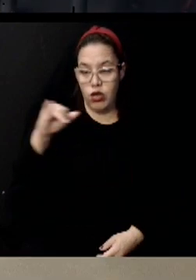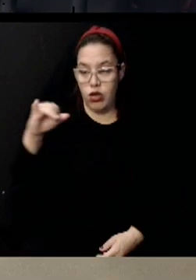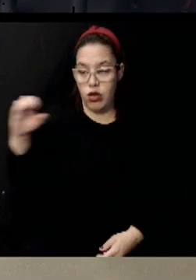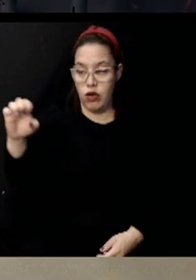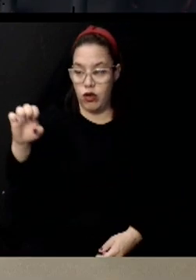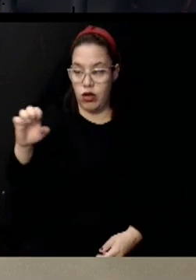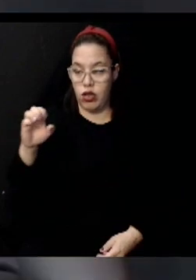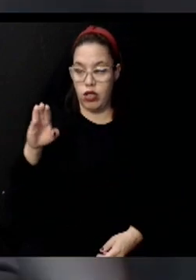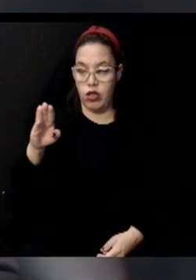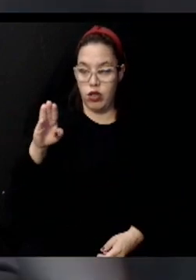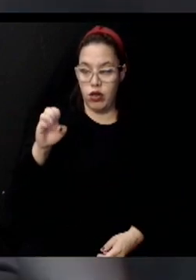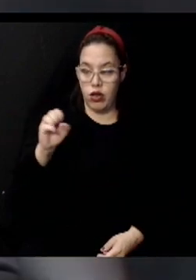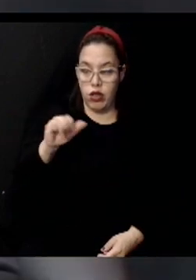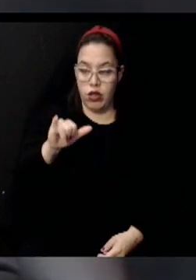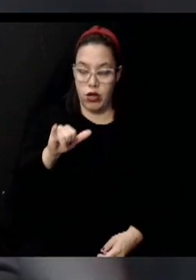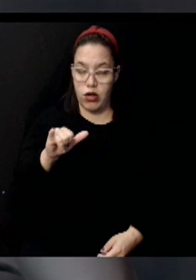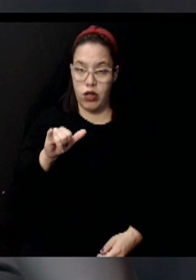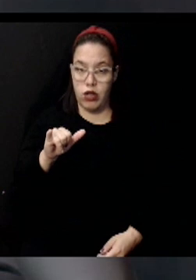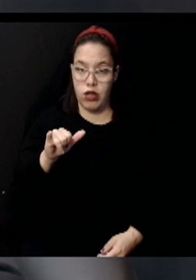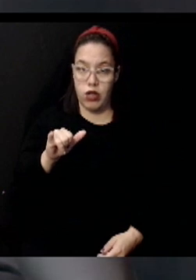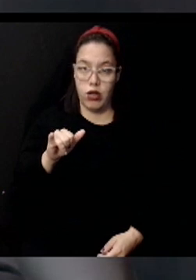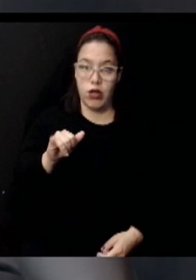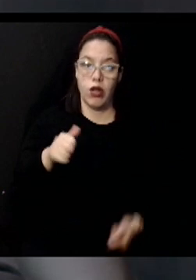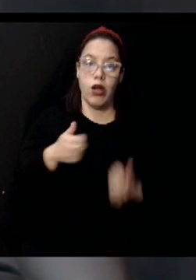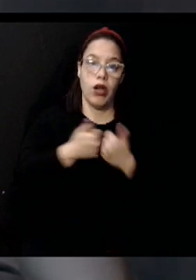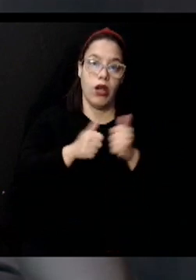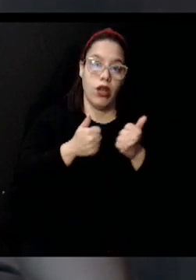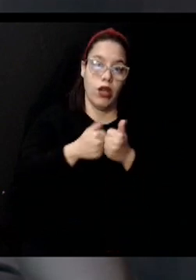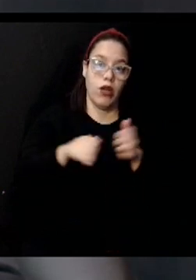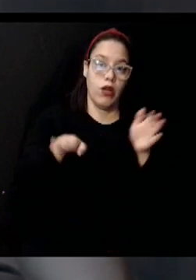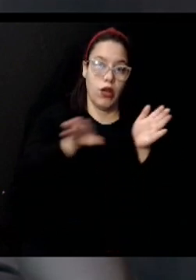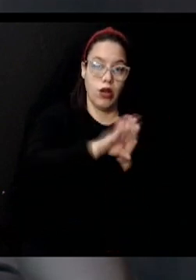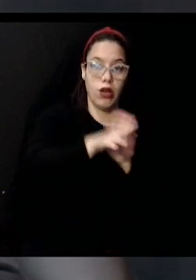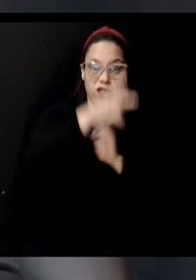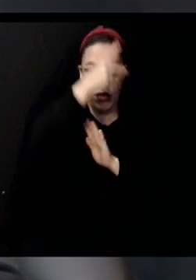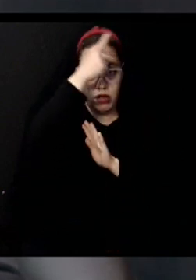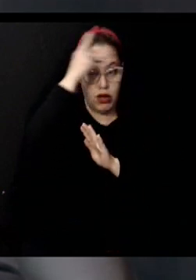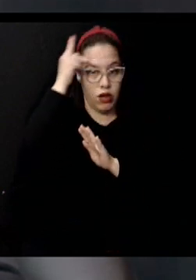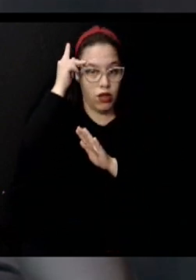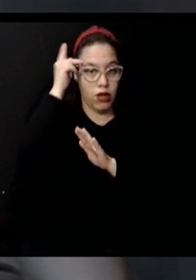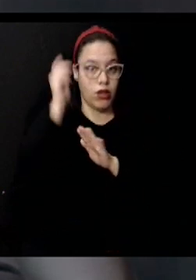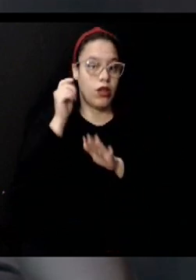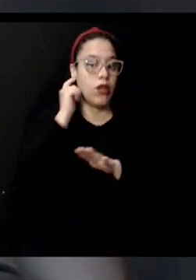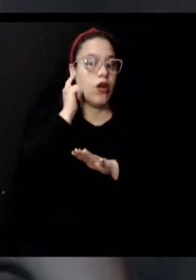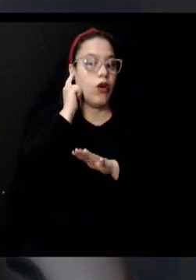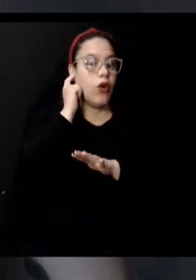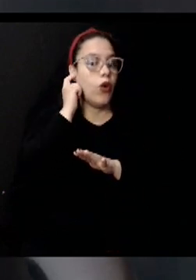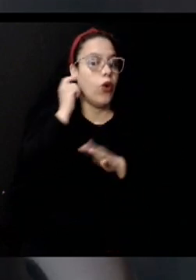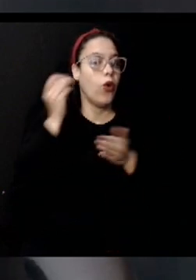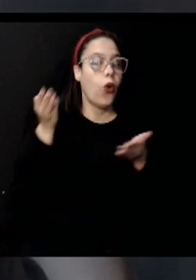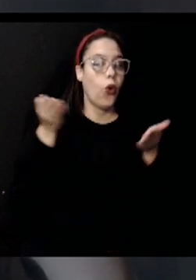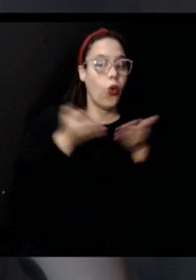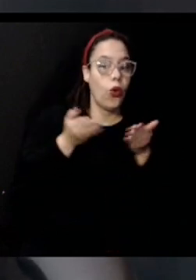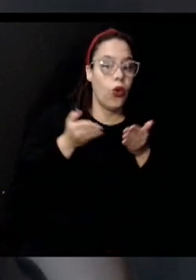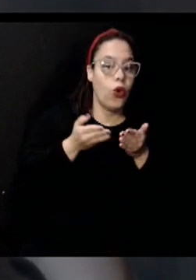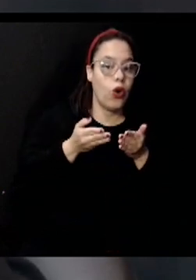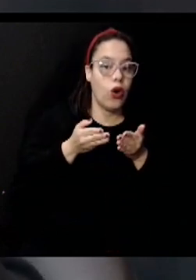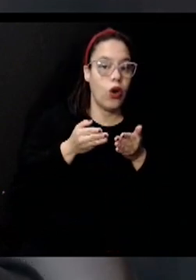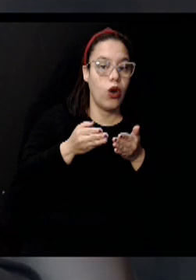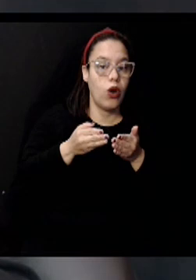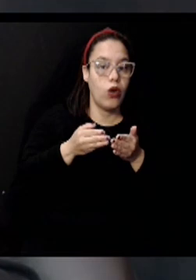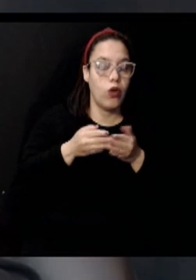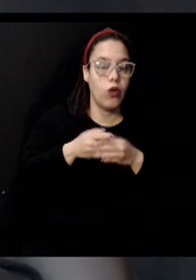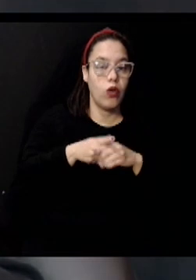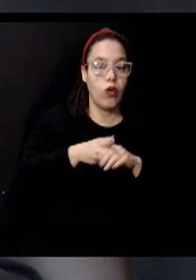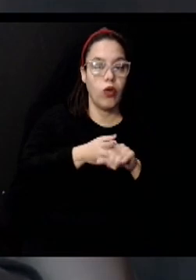boy ou ele ia tomar um ônibus para chegar, né, a gente colocava era aquela coisa toda. Uhum. Hoje, depois veio, né, o fax,